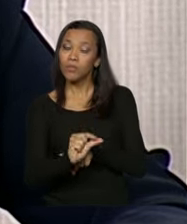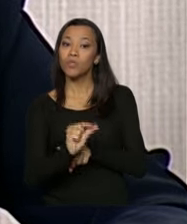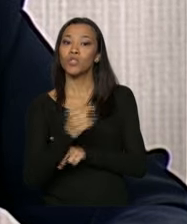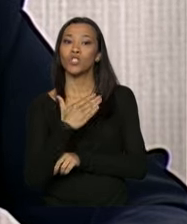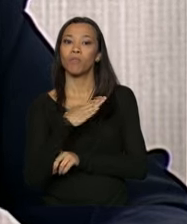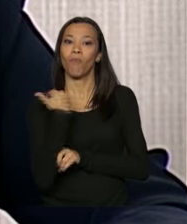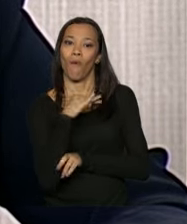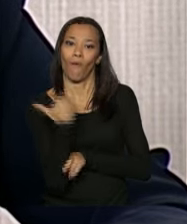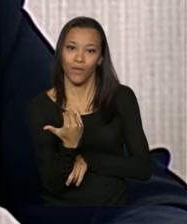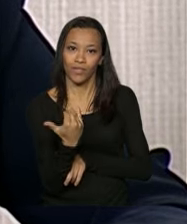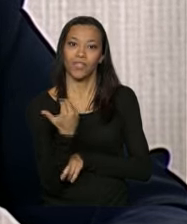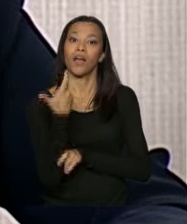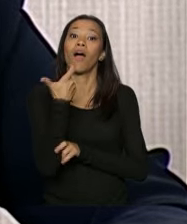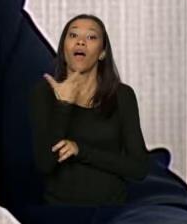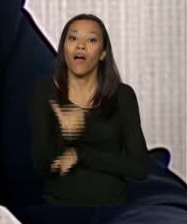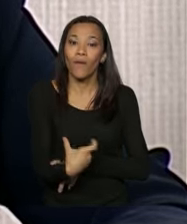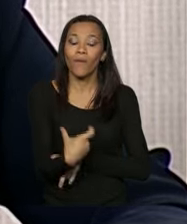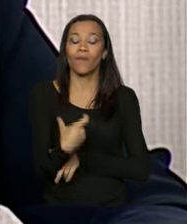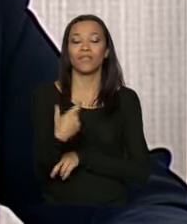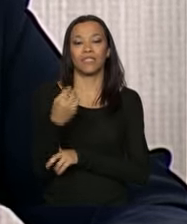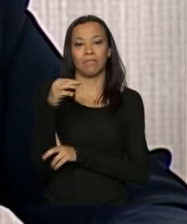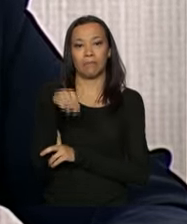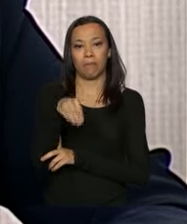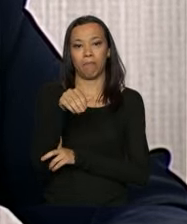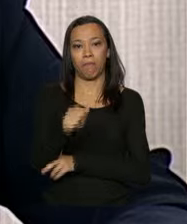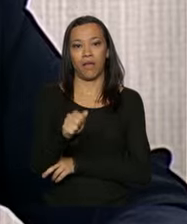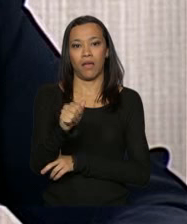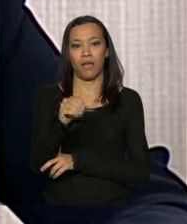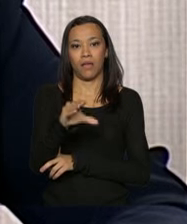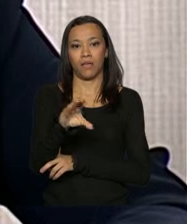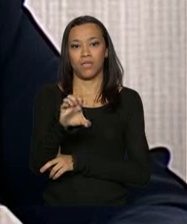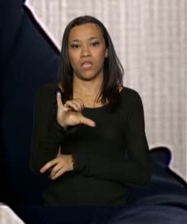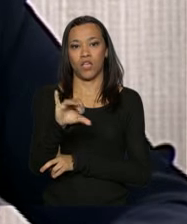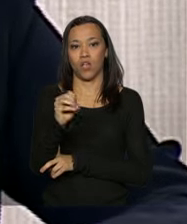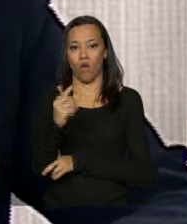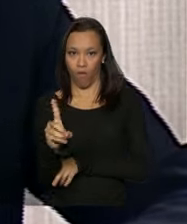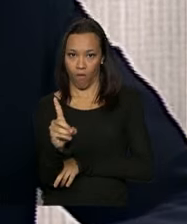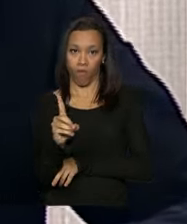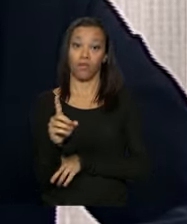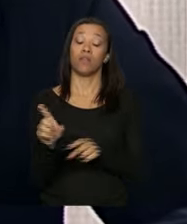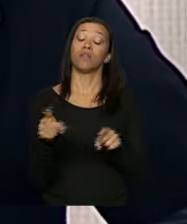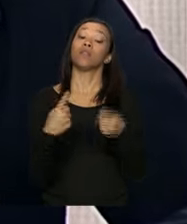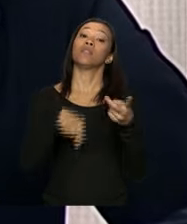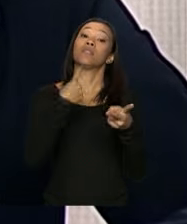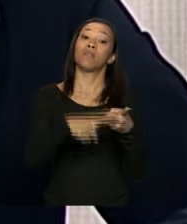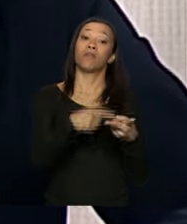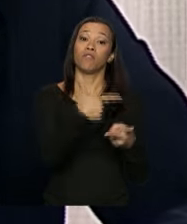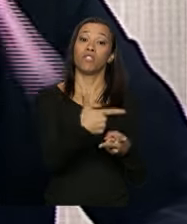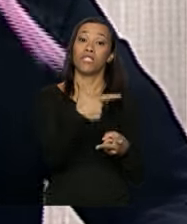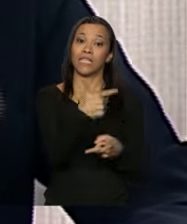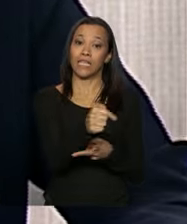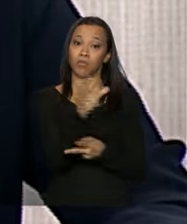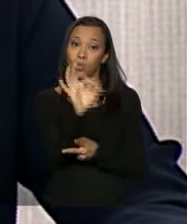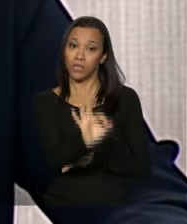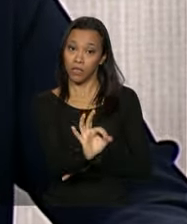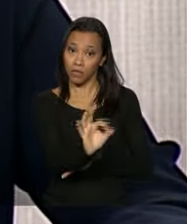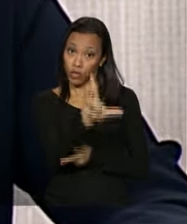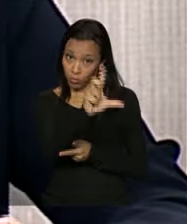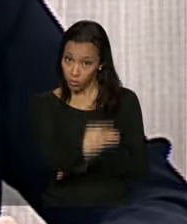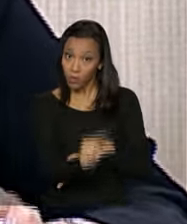homicídios em Maceió e cerca de 27% em Alagoas. É